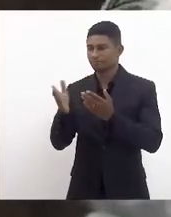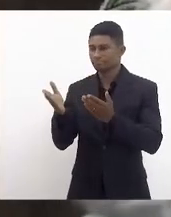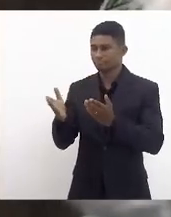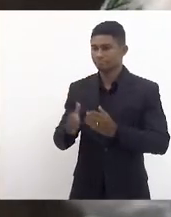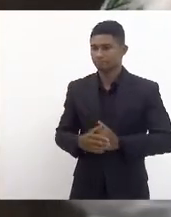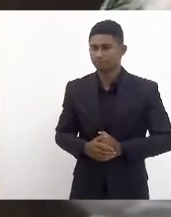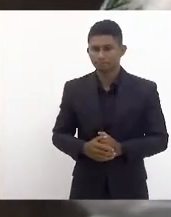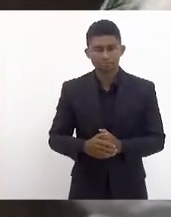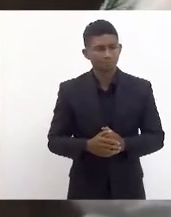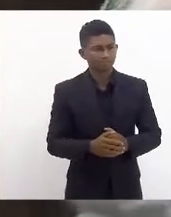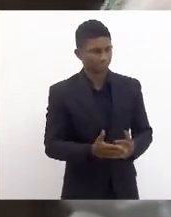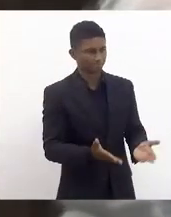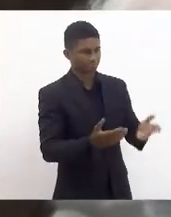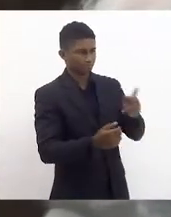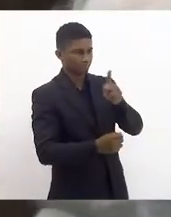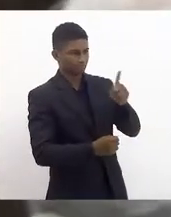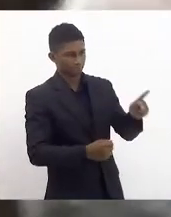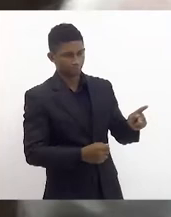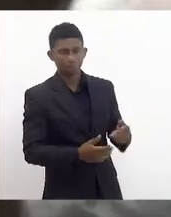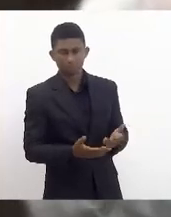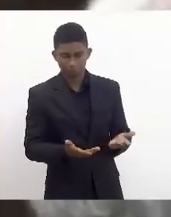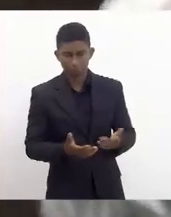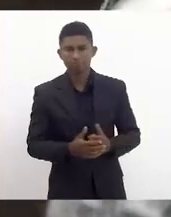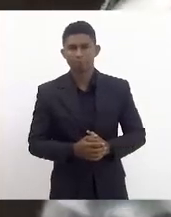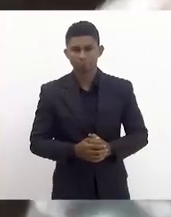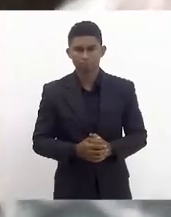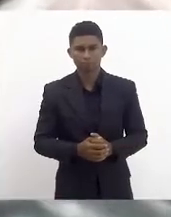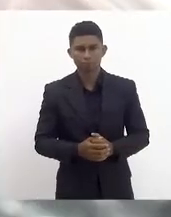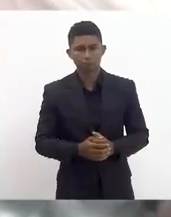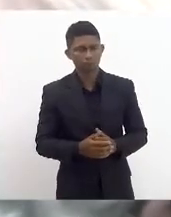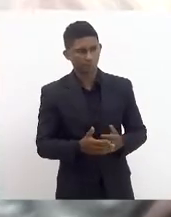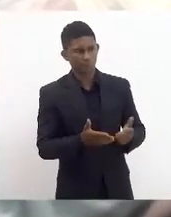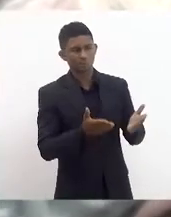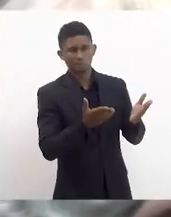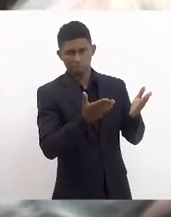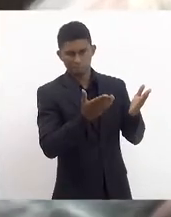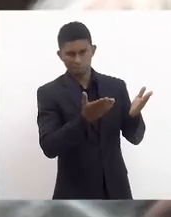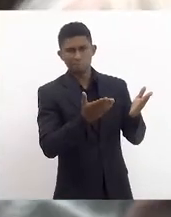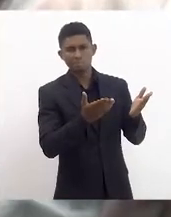André Siciliano, Vossa Excelência